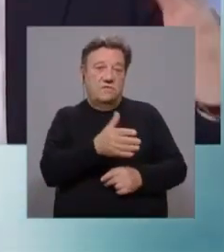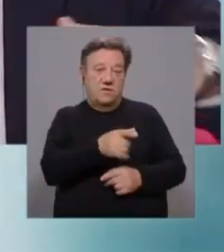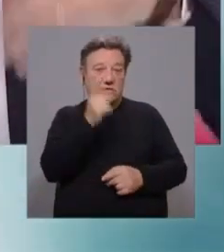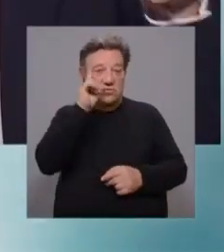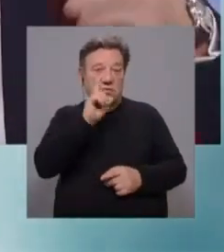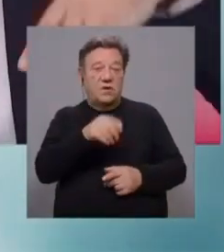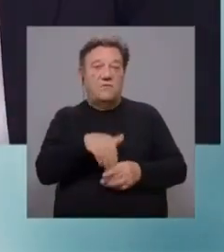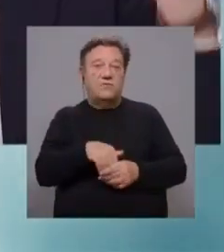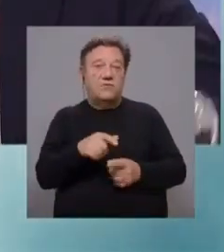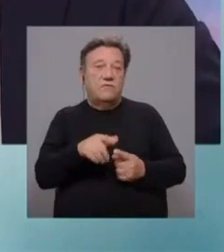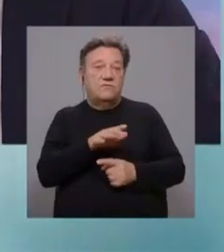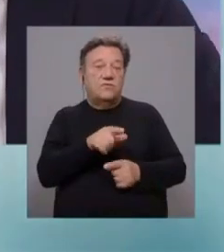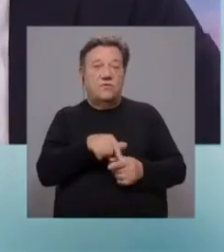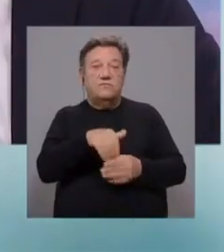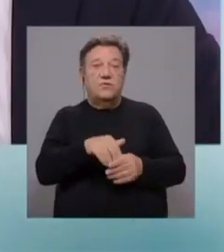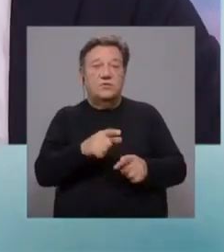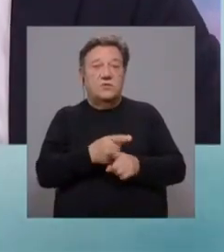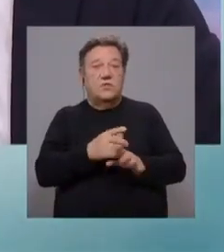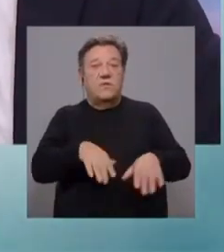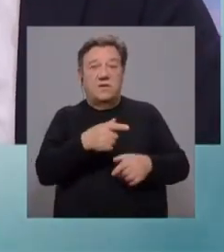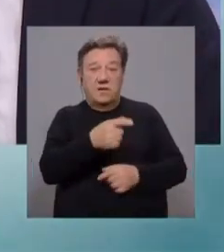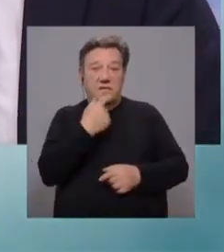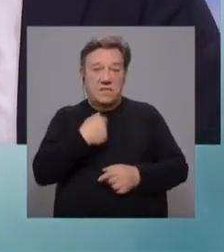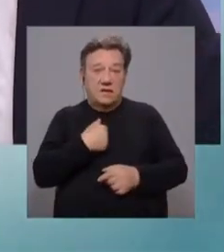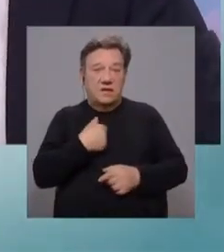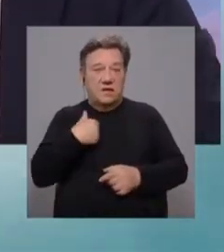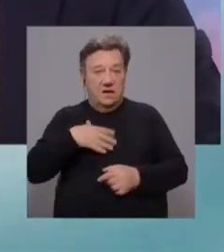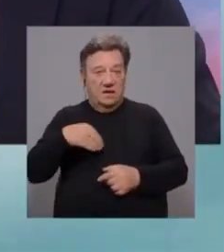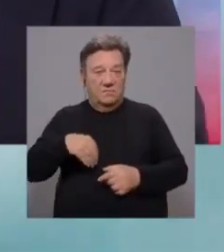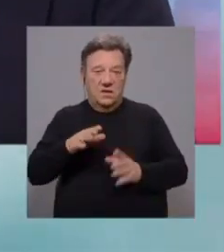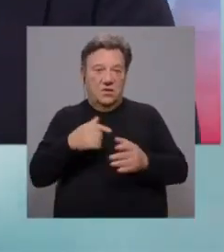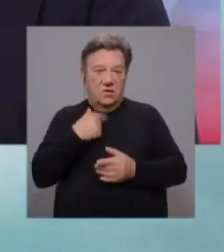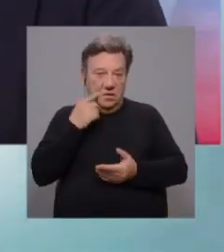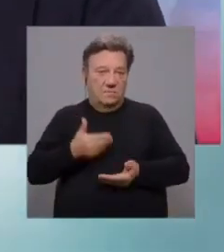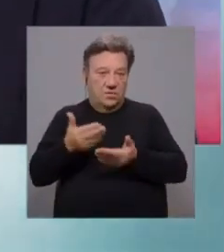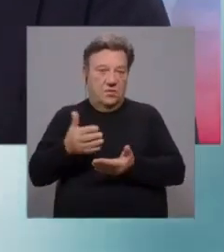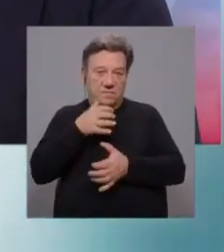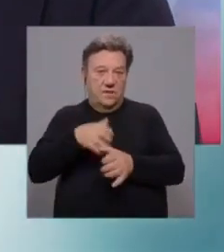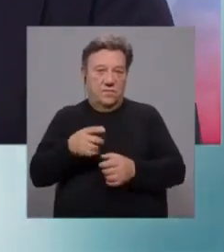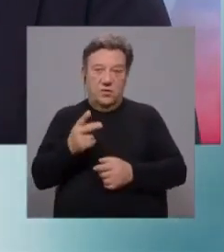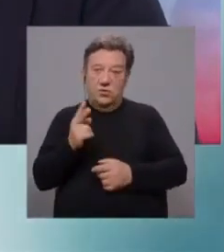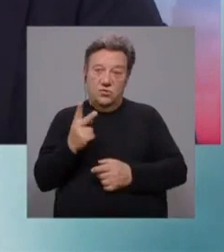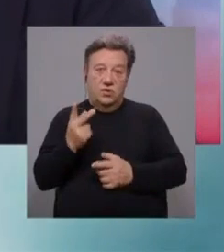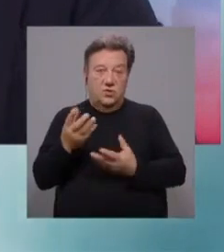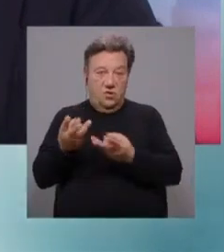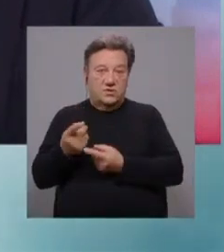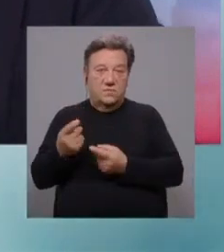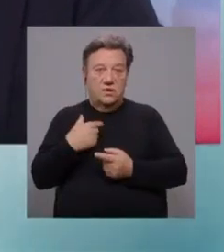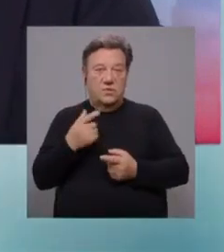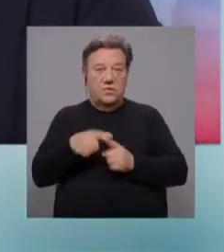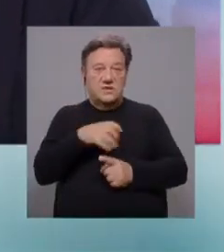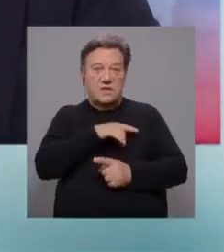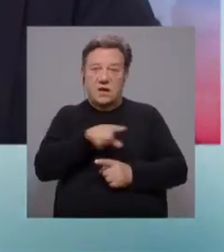portanto nem sabe o que é se fotou de uma forma ou de outra, fotou-se de qualquer maneira, vem dizer que eu quero pôr, ó Catarina Martins, eu apresentei no Parlamento durante dois orçamentos a redução do nosso